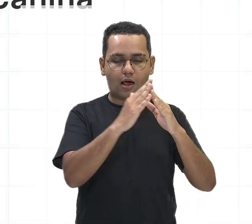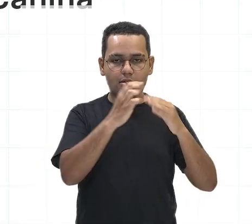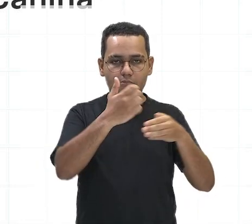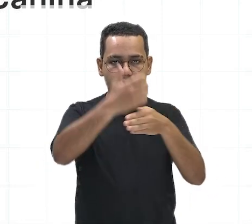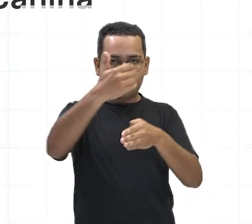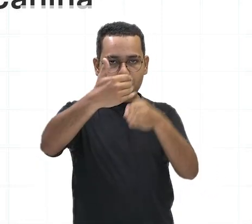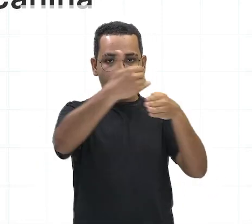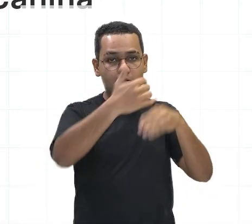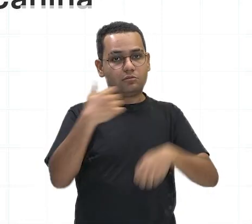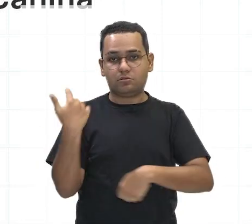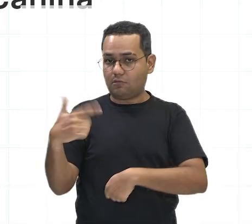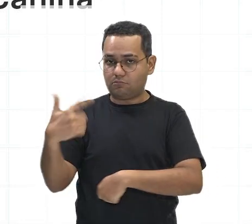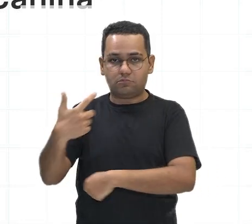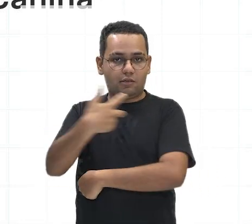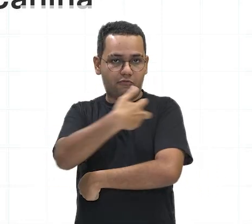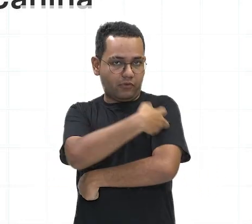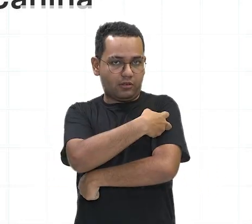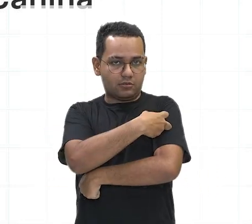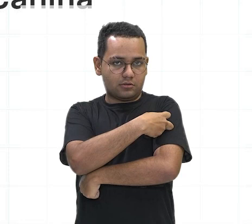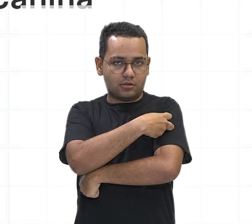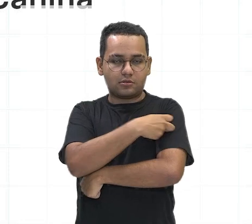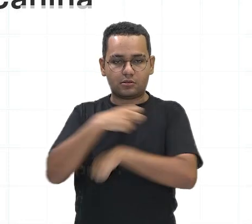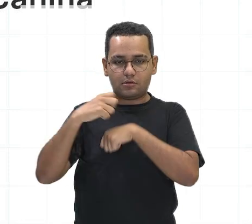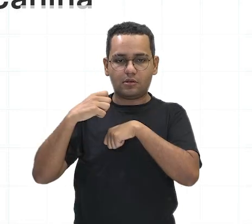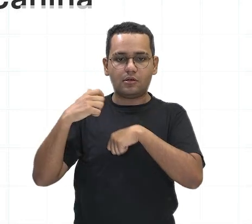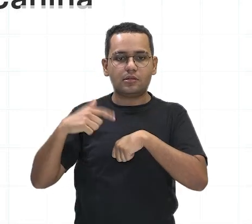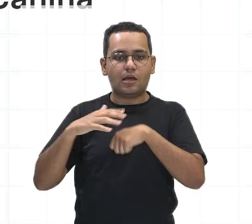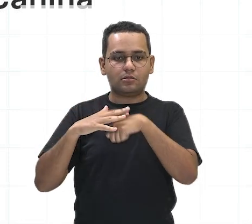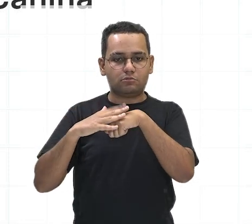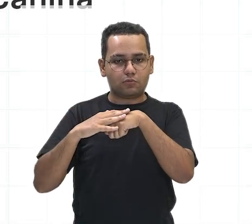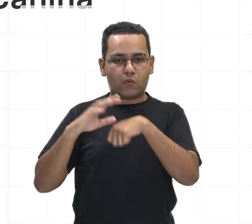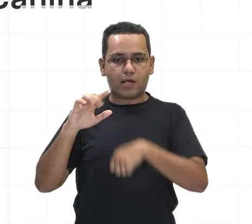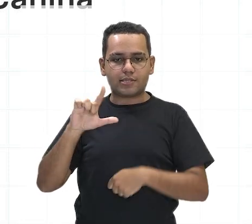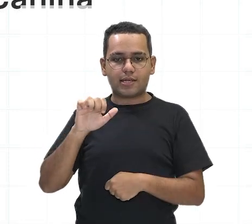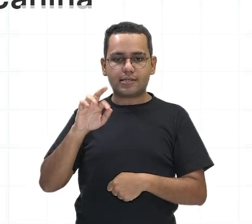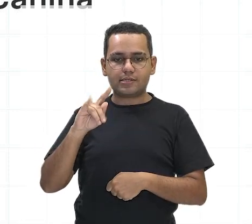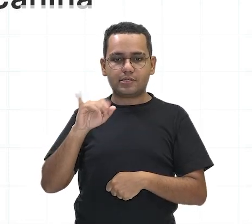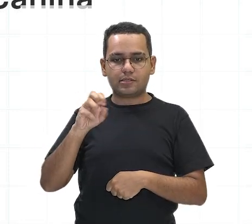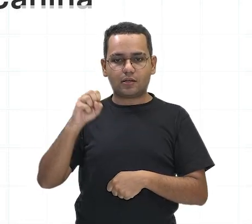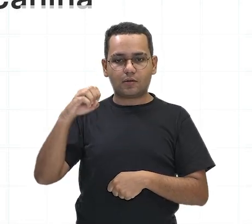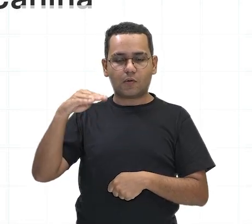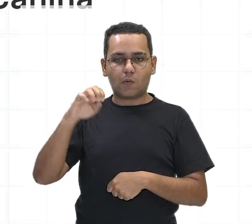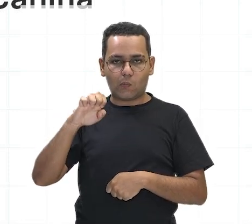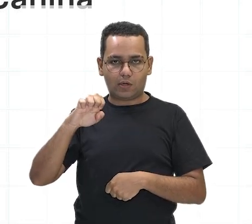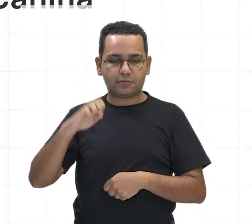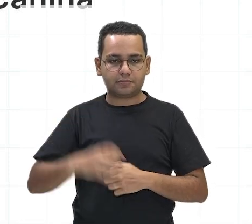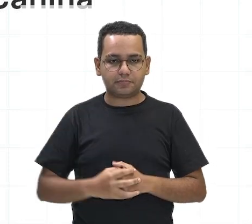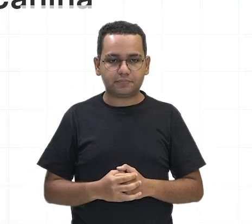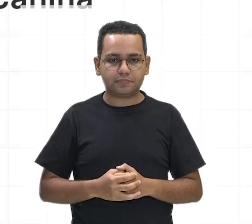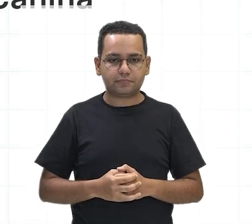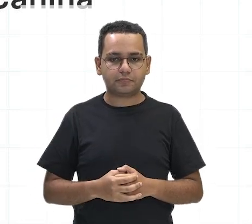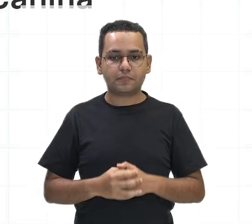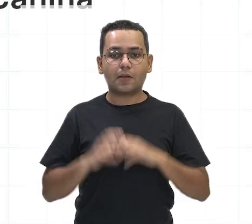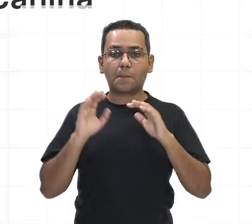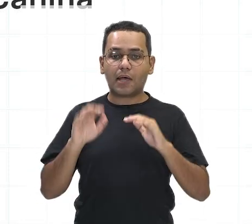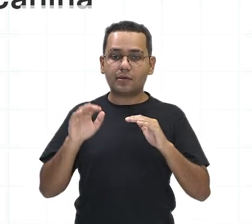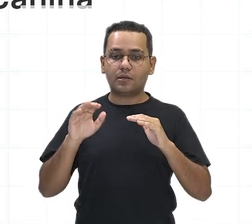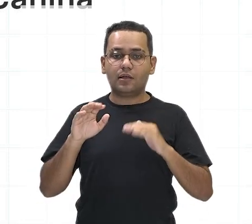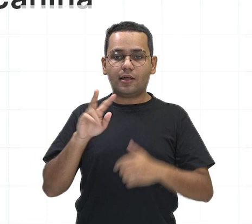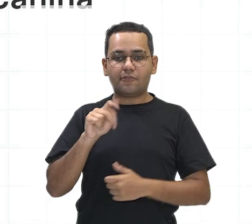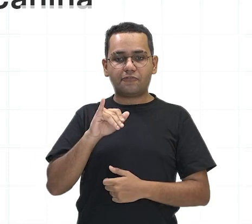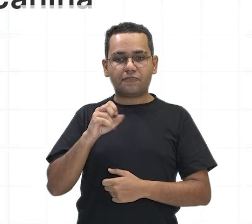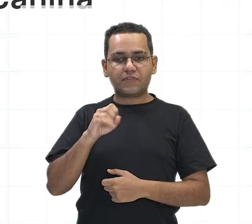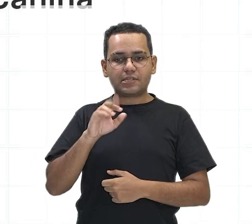Não há vacina contra as leishmanioses humanas, há vacina contra a leishmaniose visceral canina, que são licenciadas aí no